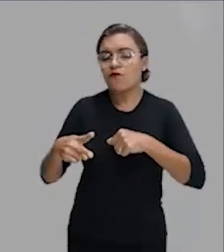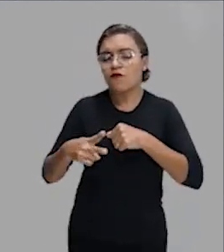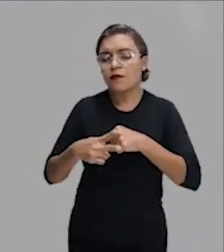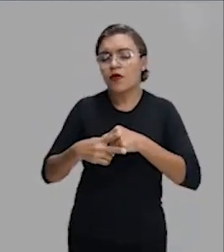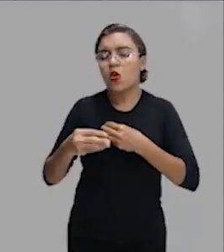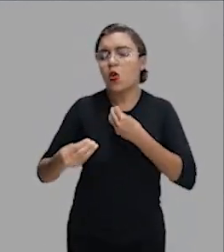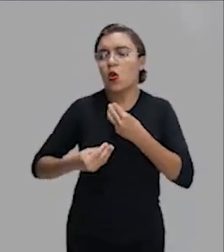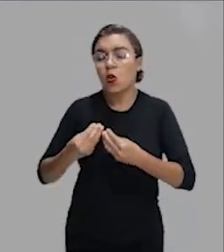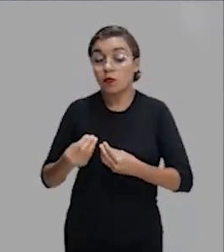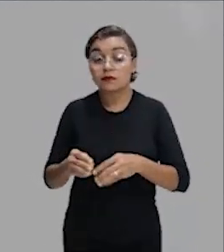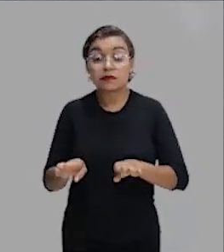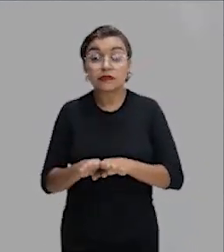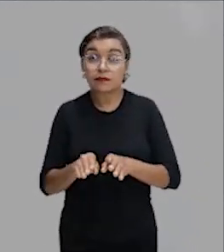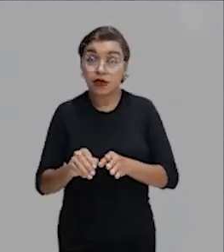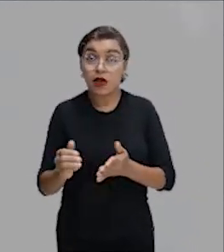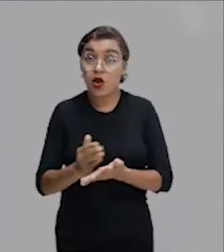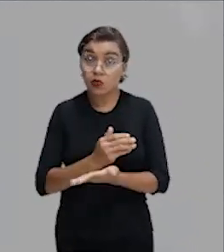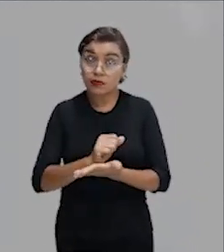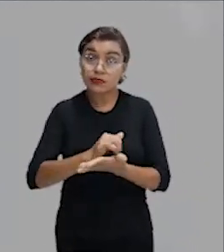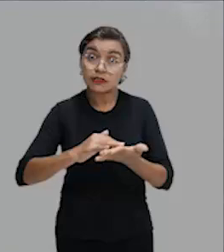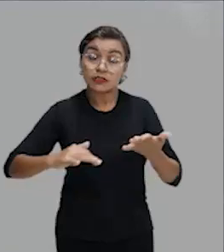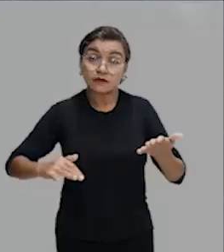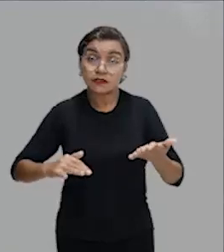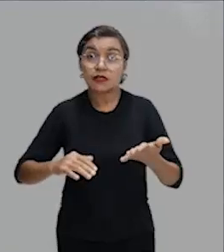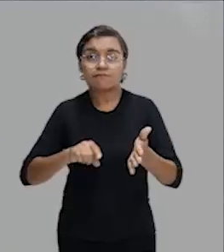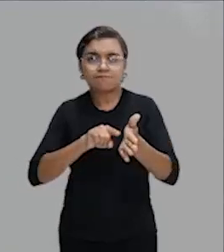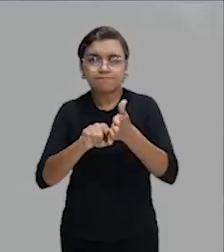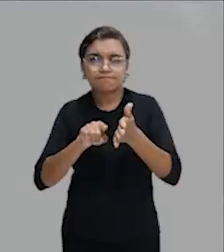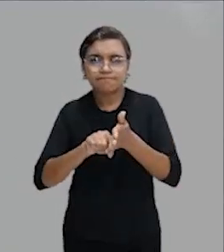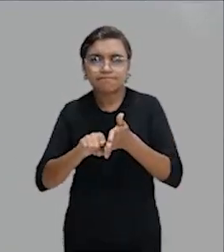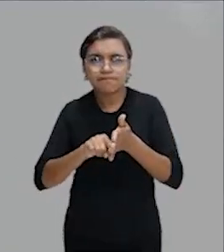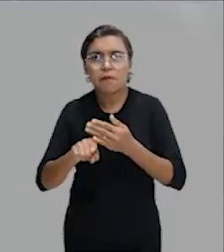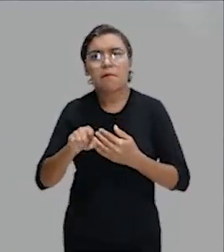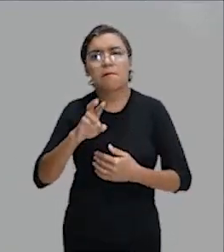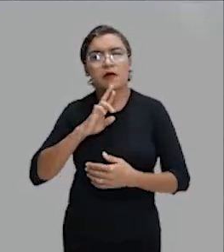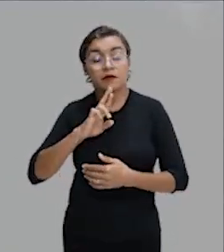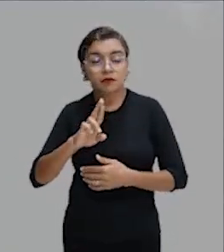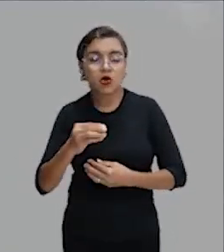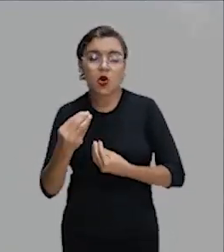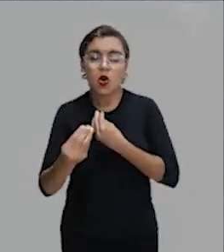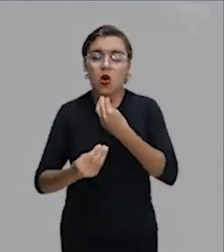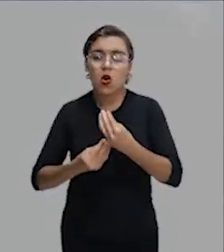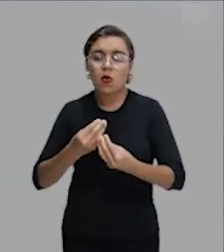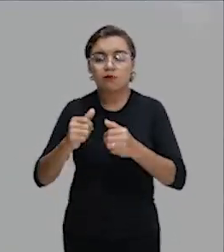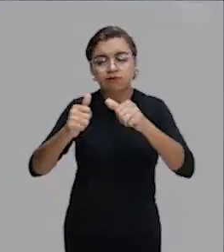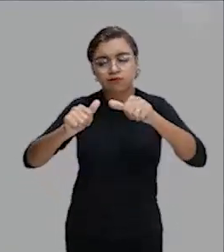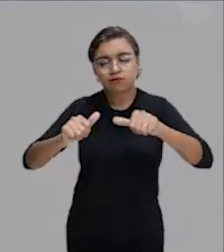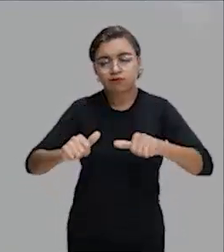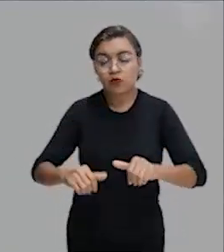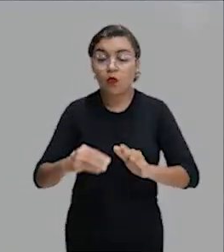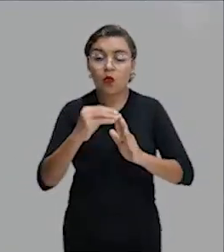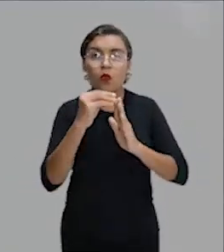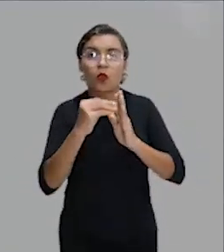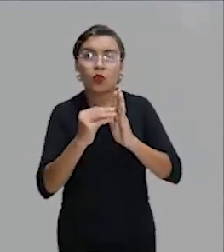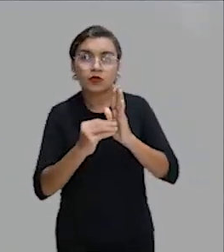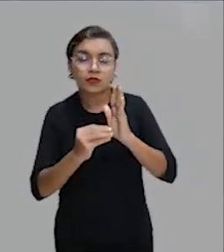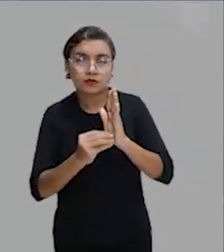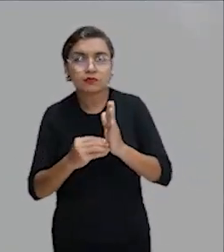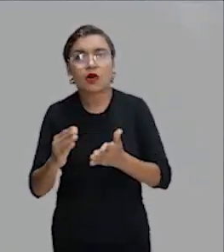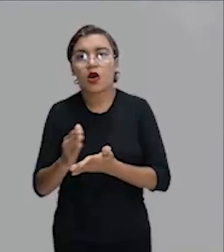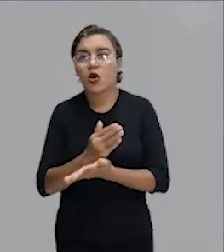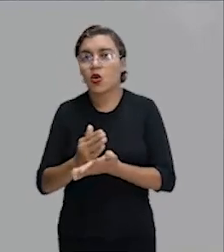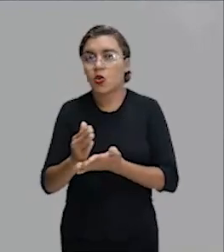fim, vou mostrar alguns exercícios para que nós possamos analisar como é que esse conteúdo se materializa em